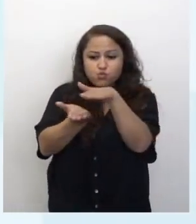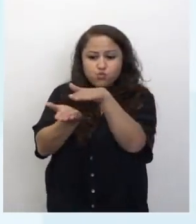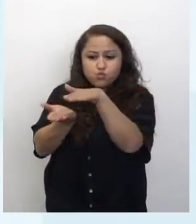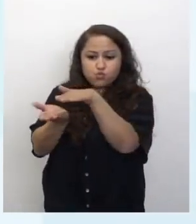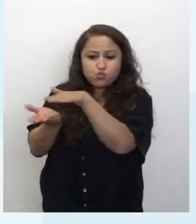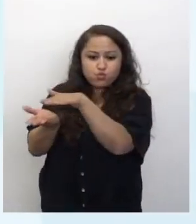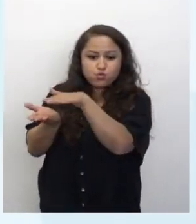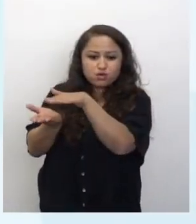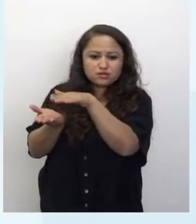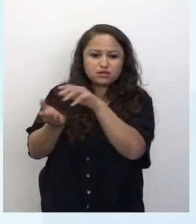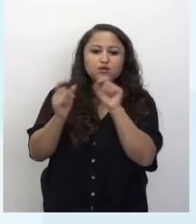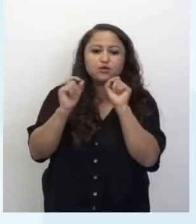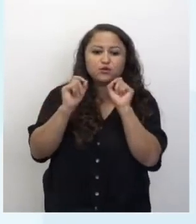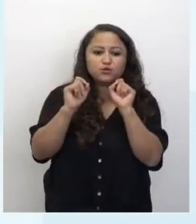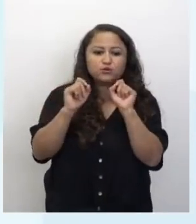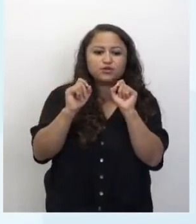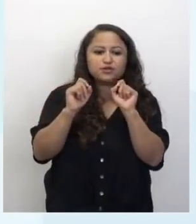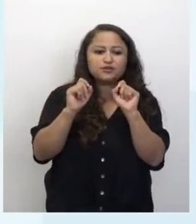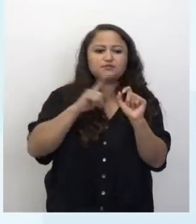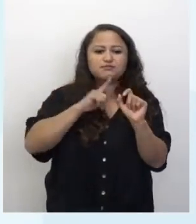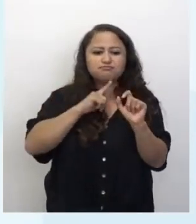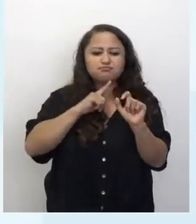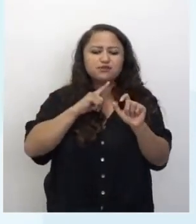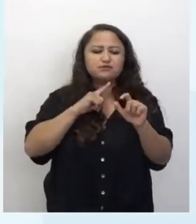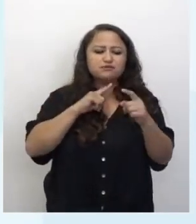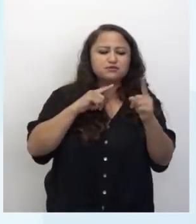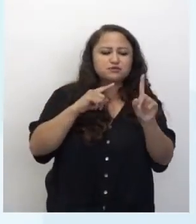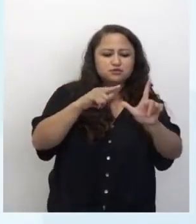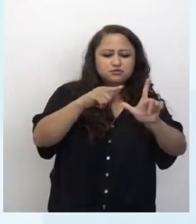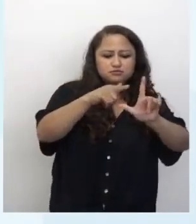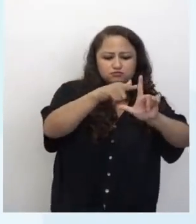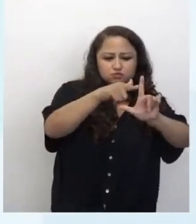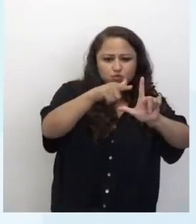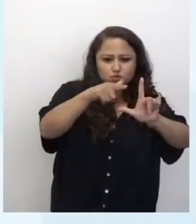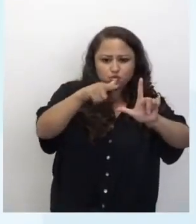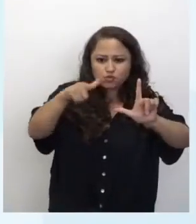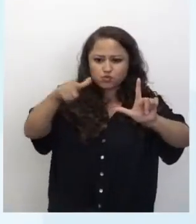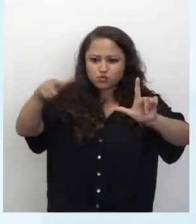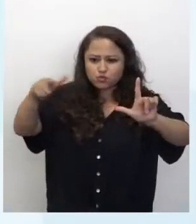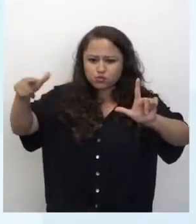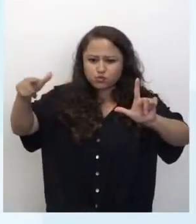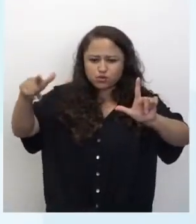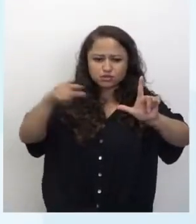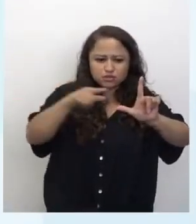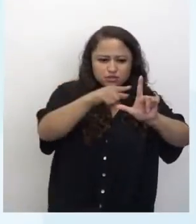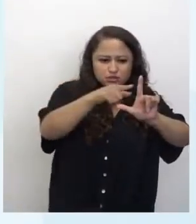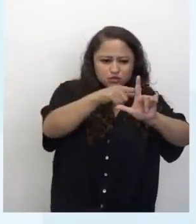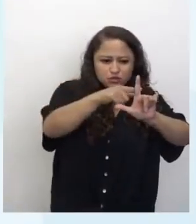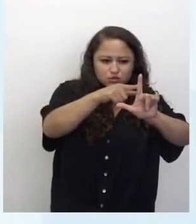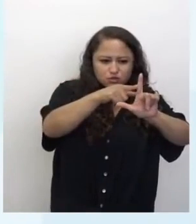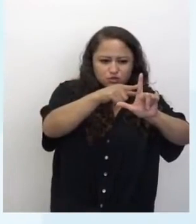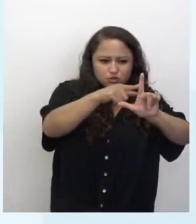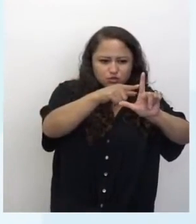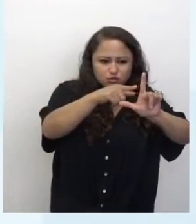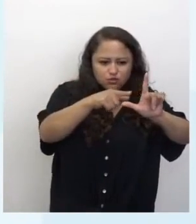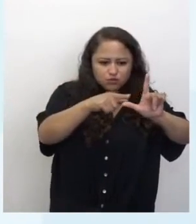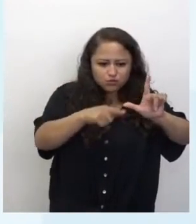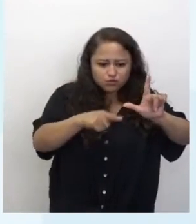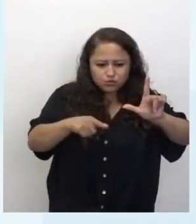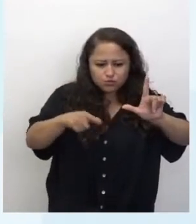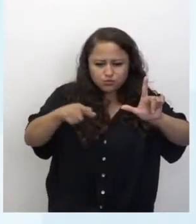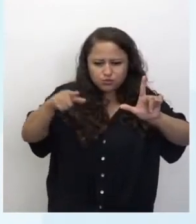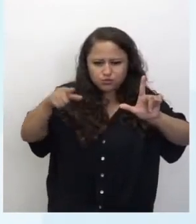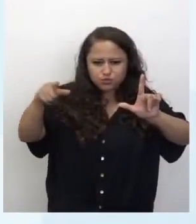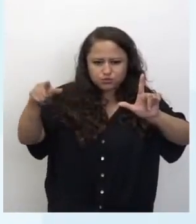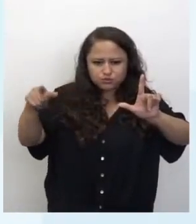Está vendo isso? Muito bem. Agora, eu vou procurar onde está a simetria da linha vermelha. Percebe que ela